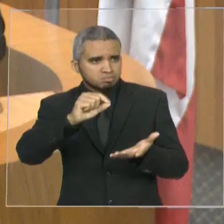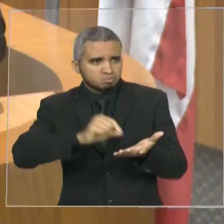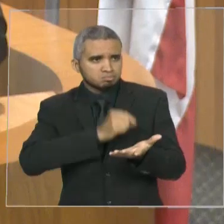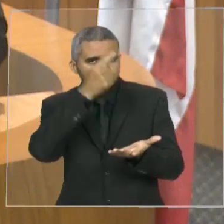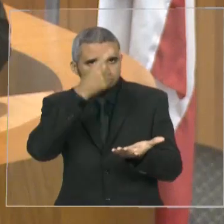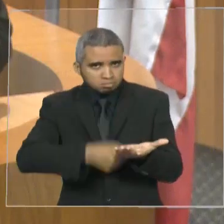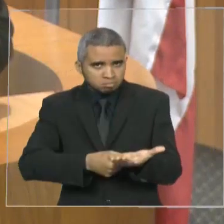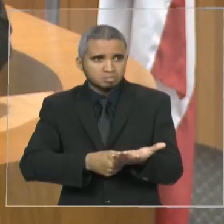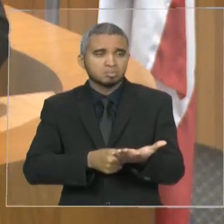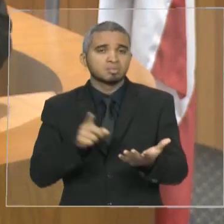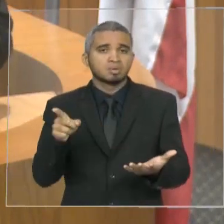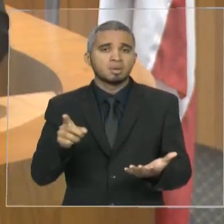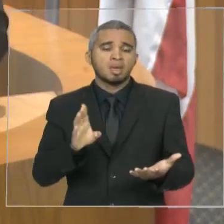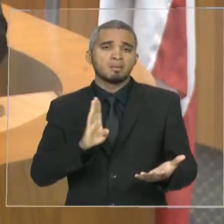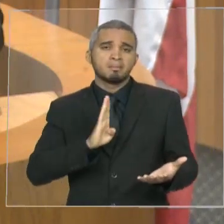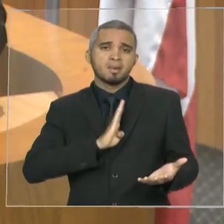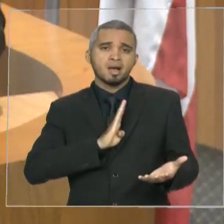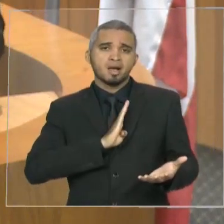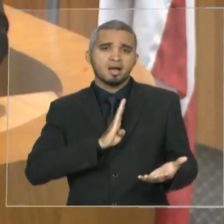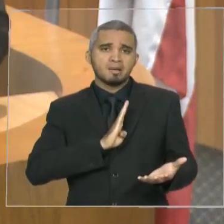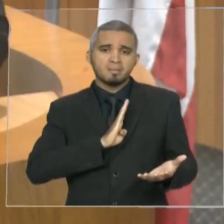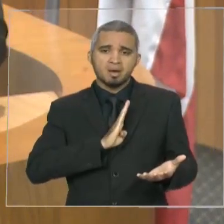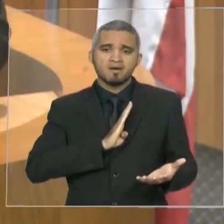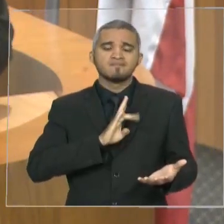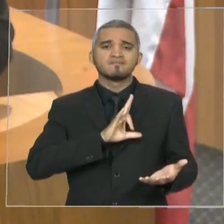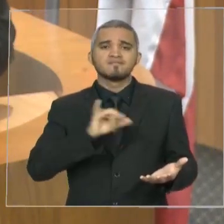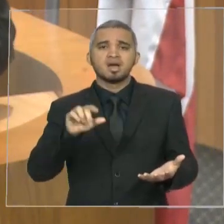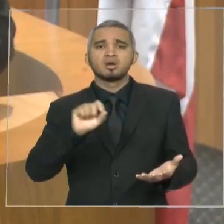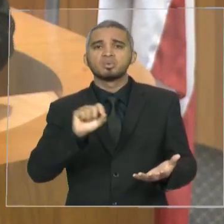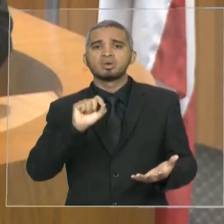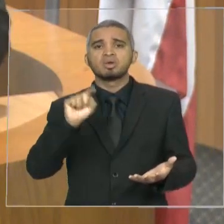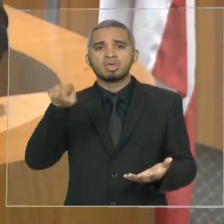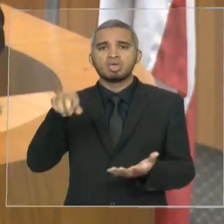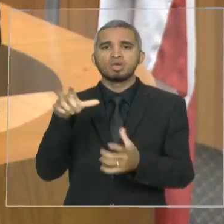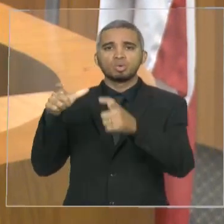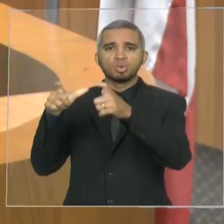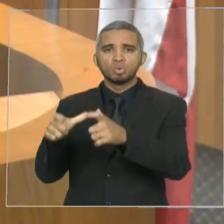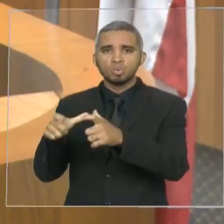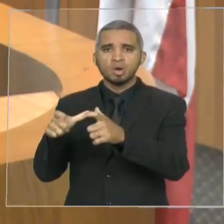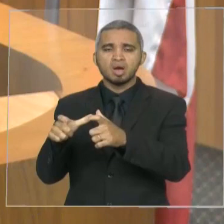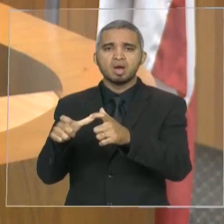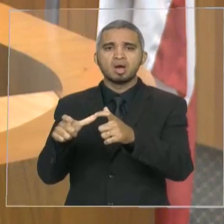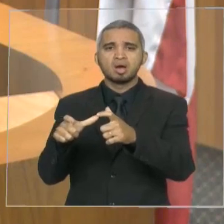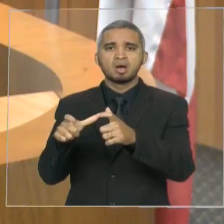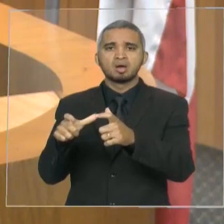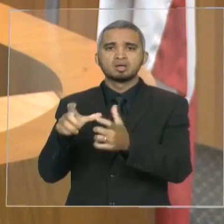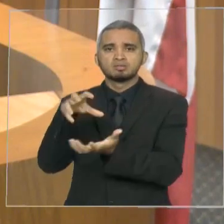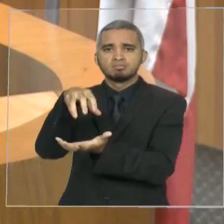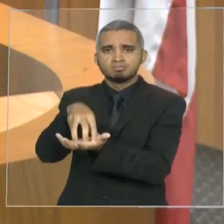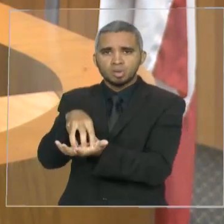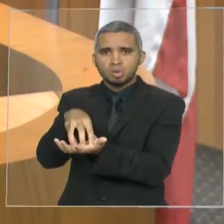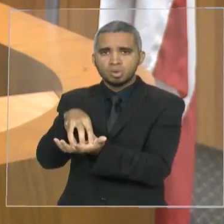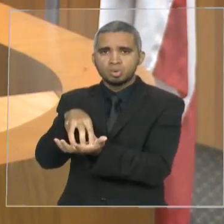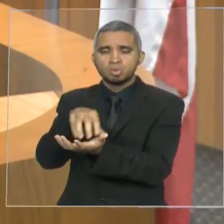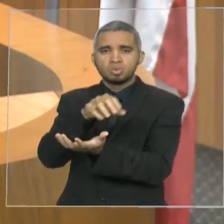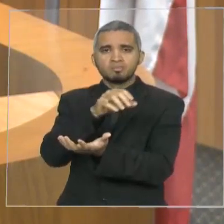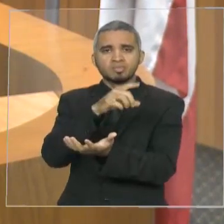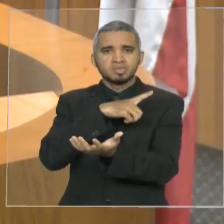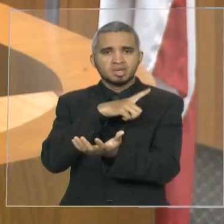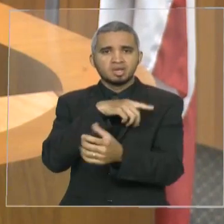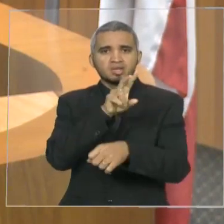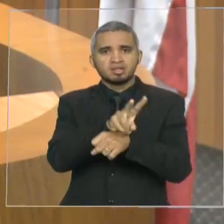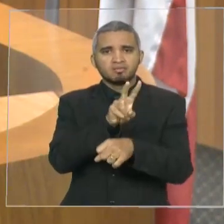Bacabal será o ponto de apoio de todas as ações que o Ministério da Integração Nacional, com a Defesa Civil